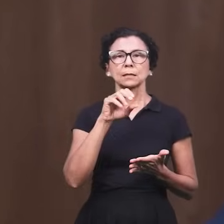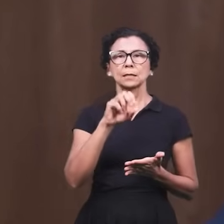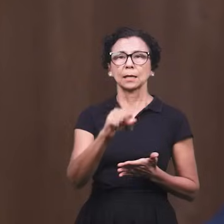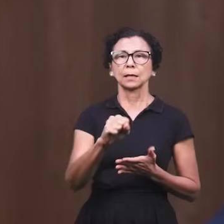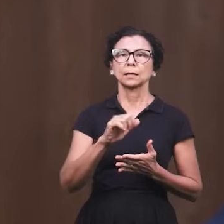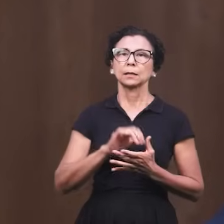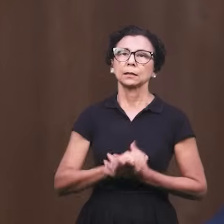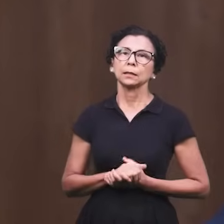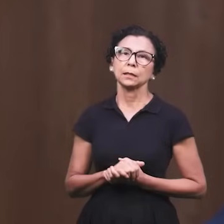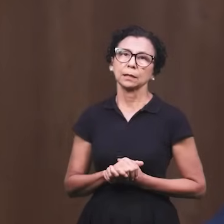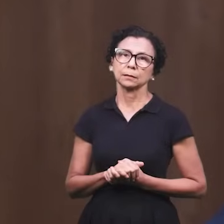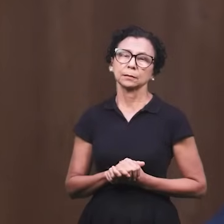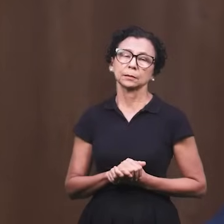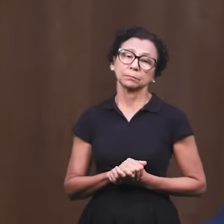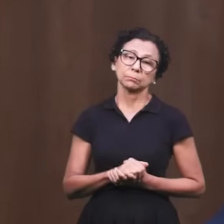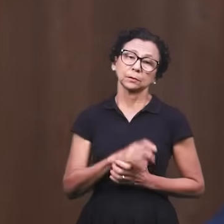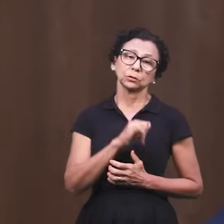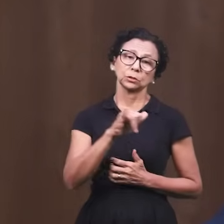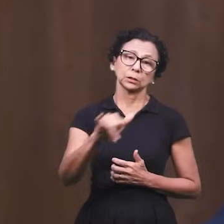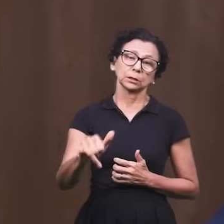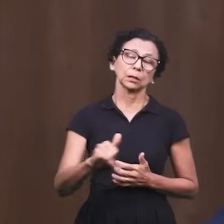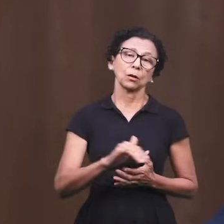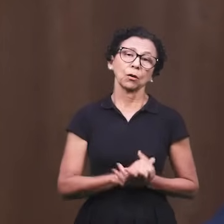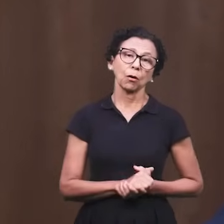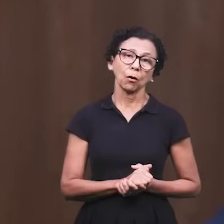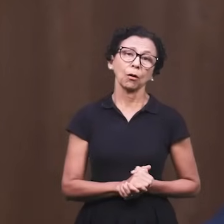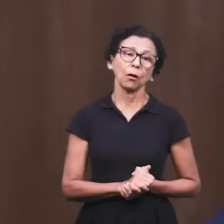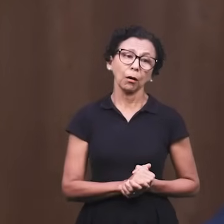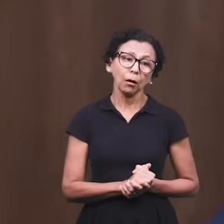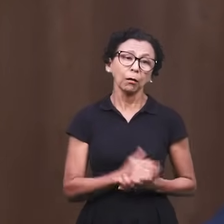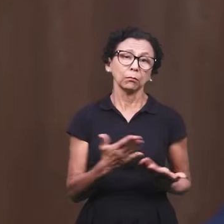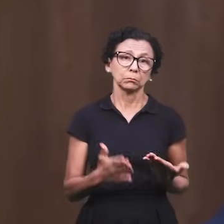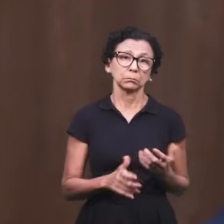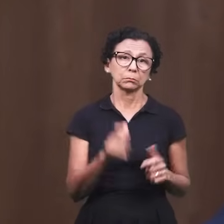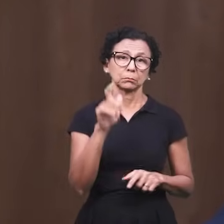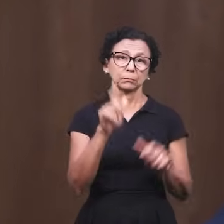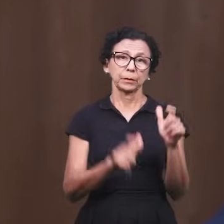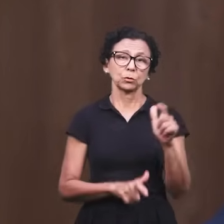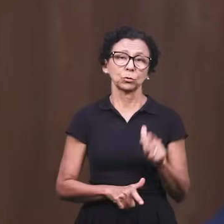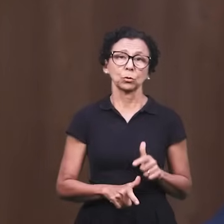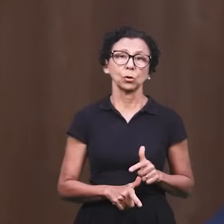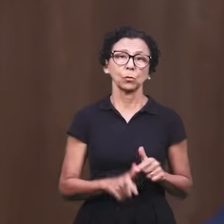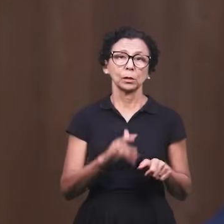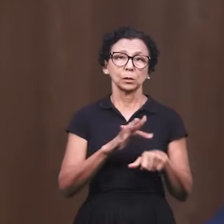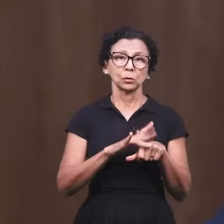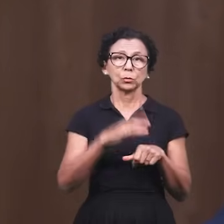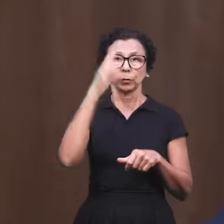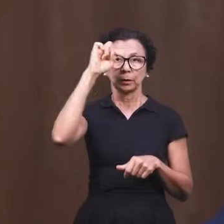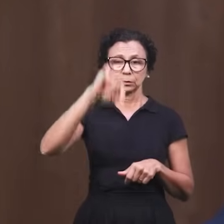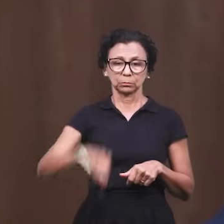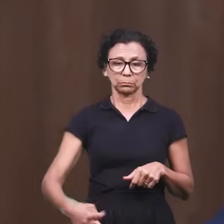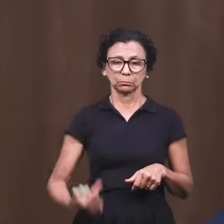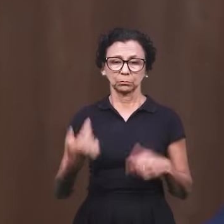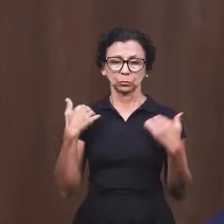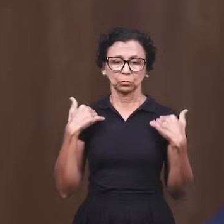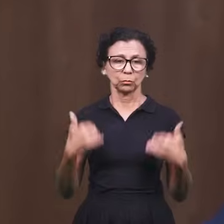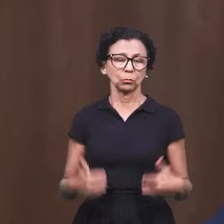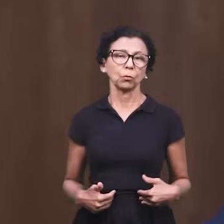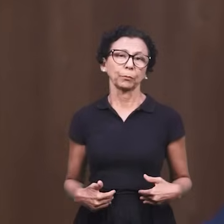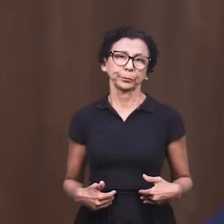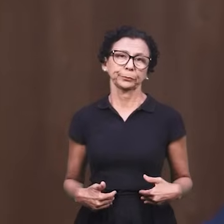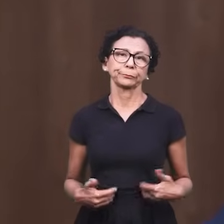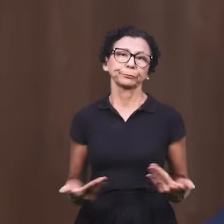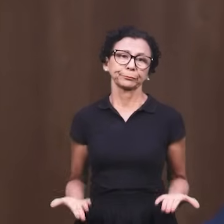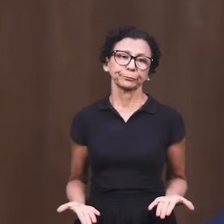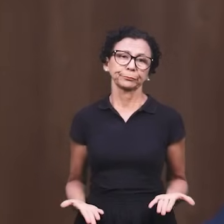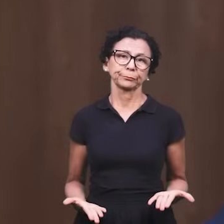disse, não há neles outra coisa a não ser chaga, não espremida, e está doente da cabeça aos pés. E a verdade é que a nossa sociedade está doente.